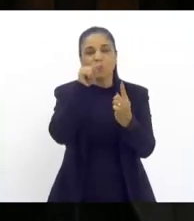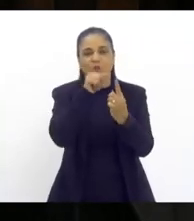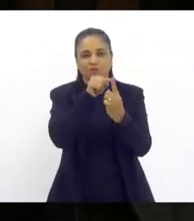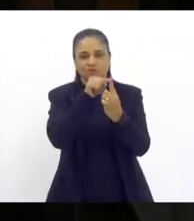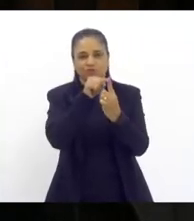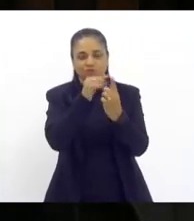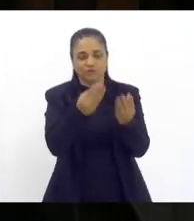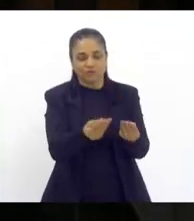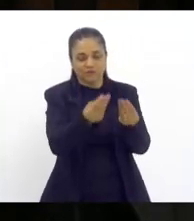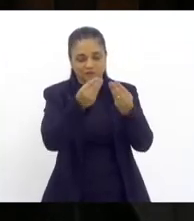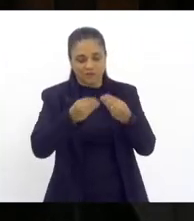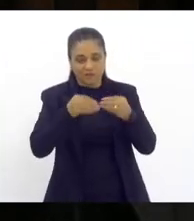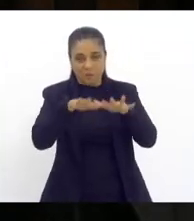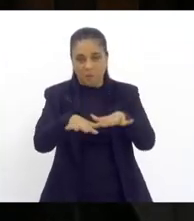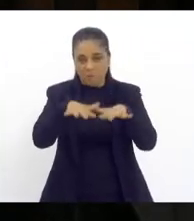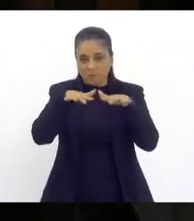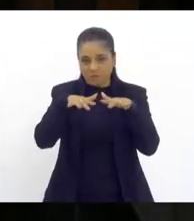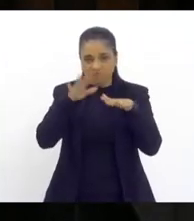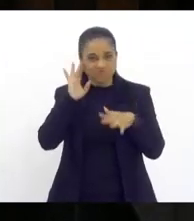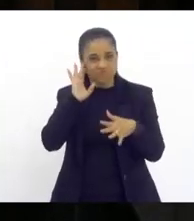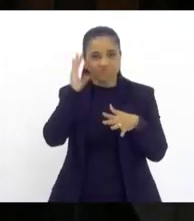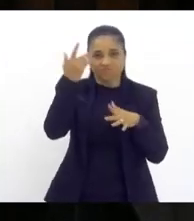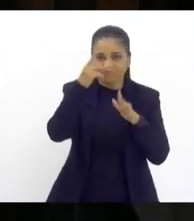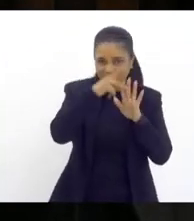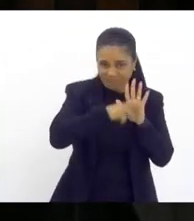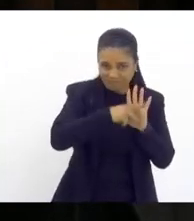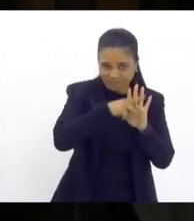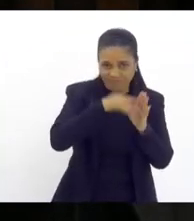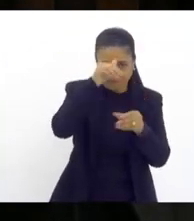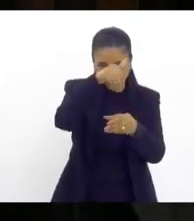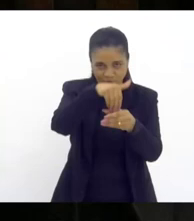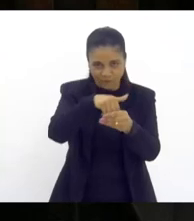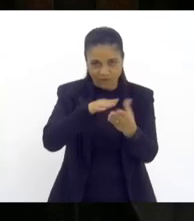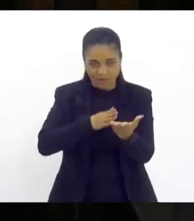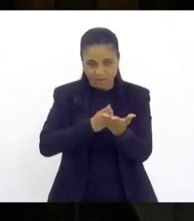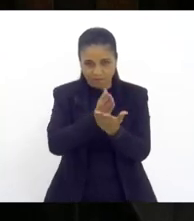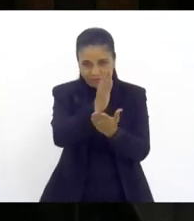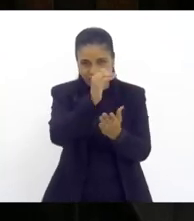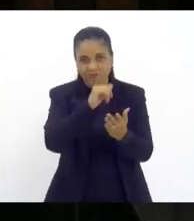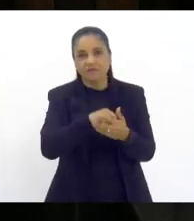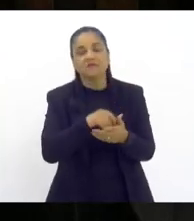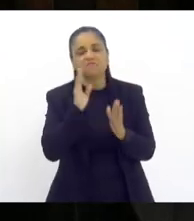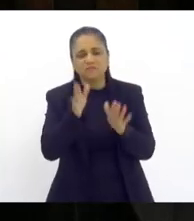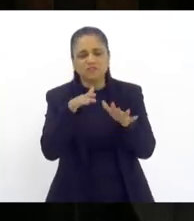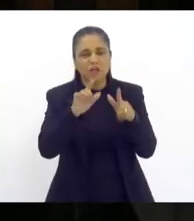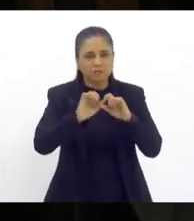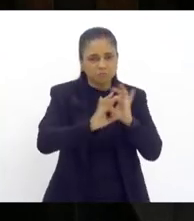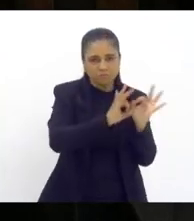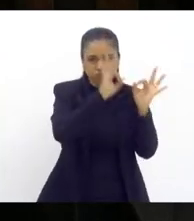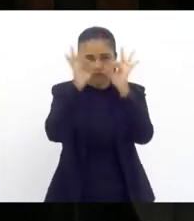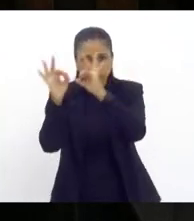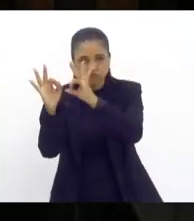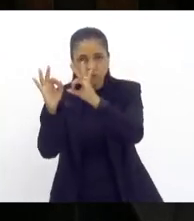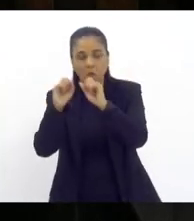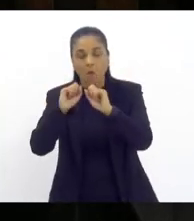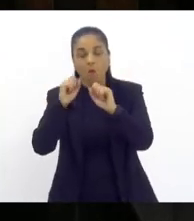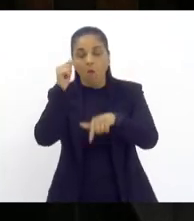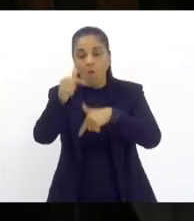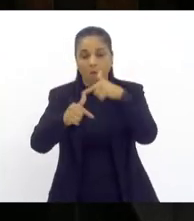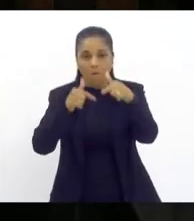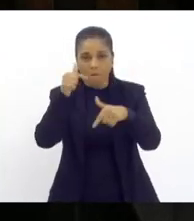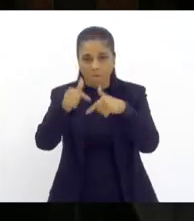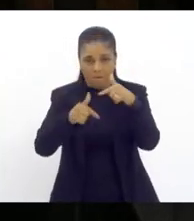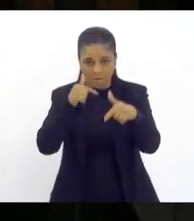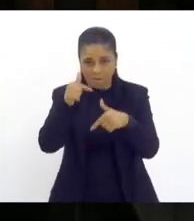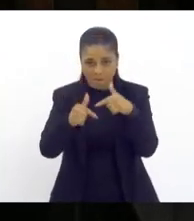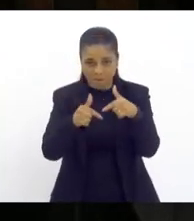já saneados. Todos que assistem à TV Alerj e acompanham as nossas sessões podem perceber, de forma clara, que a